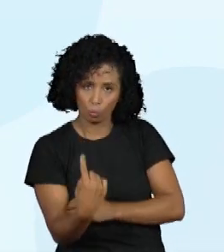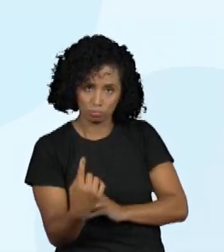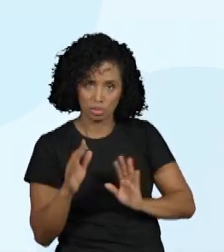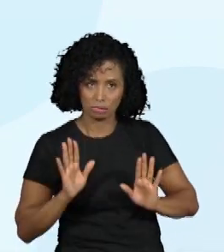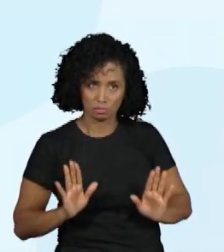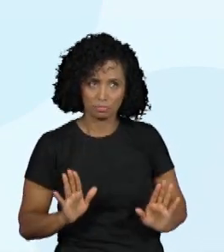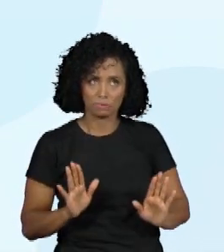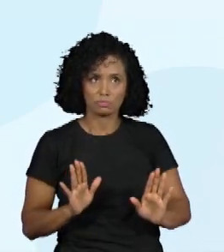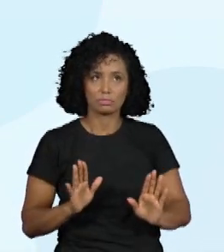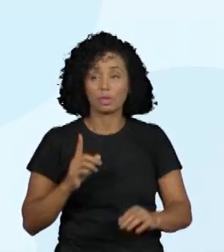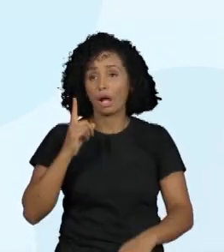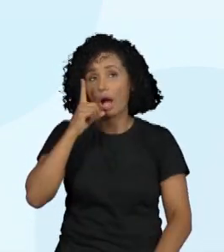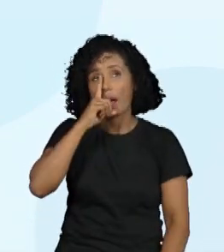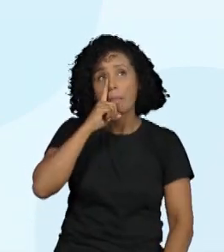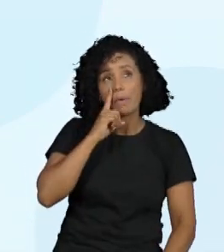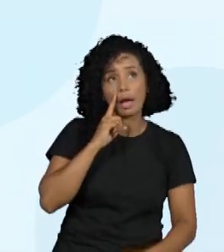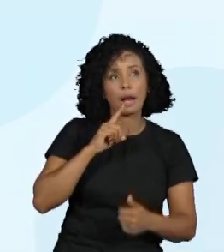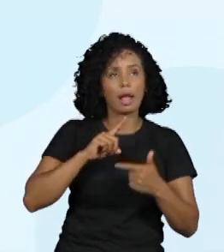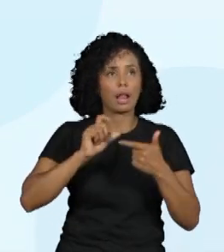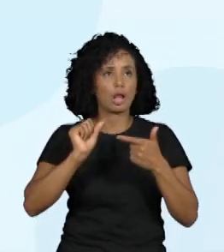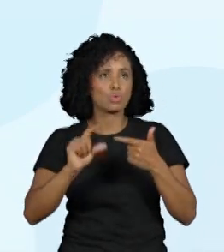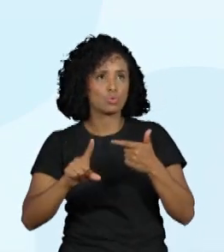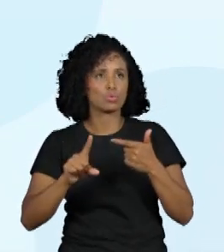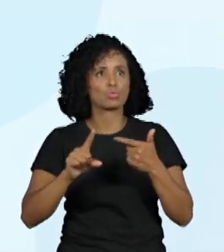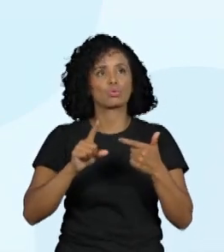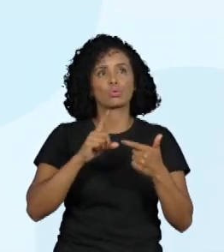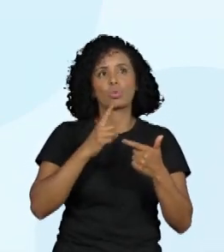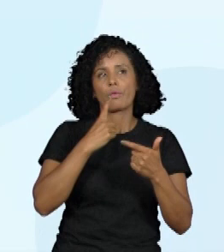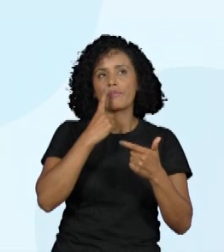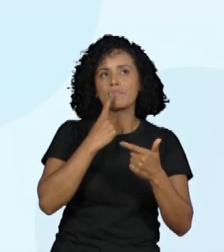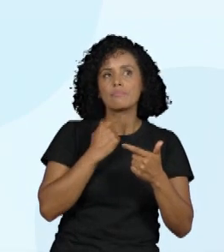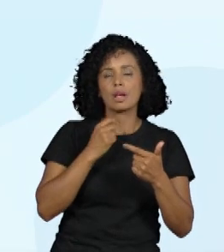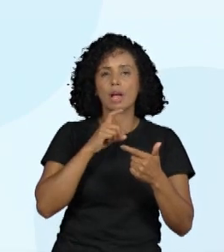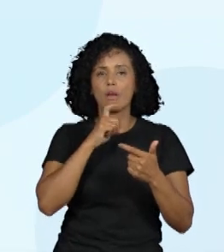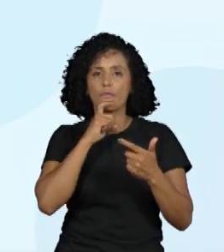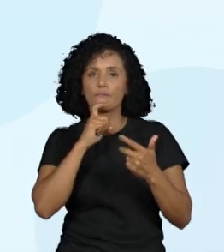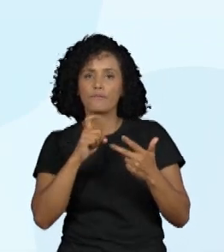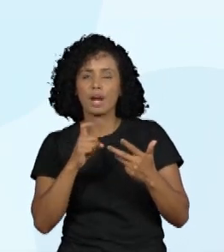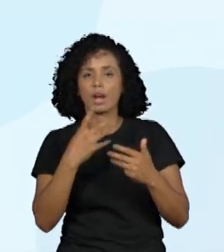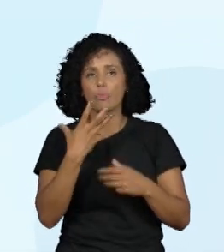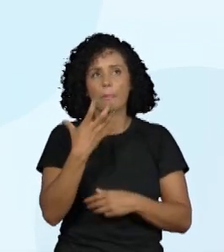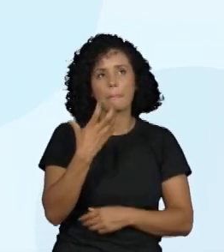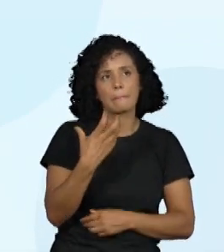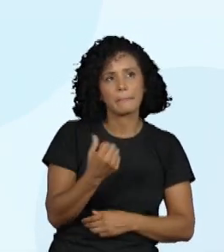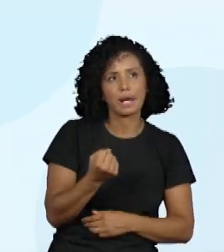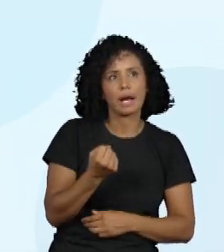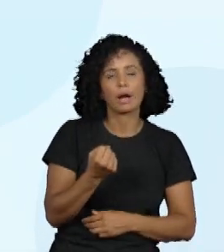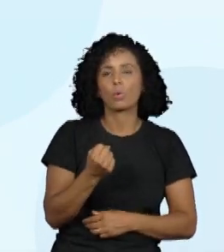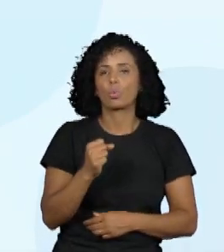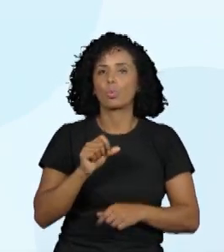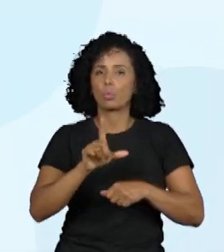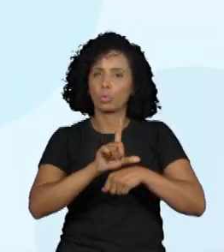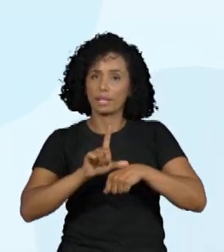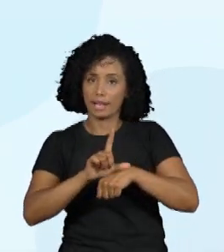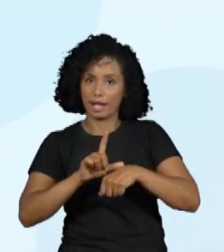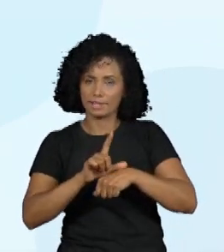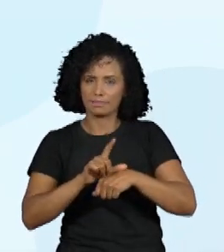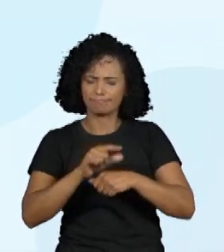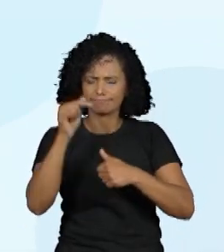lilás. E olha só a estratégia que eles utilizaram. Deixa eu pegar aqui uma outra cor.